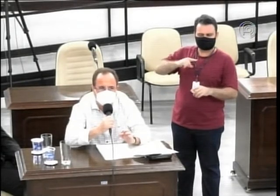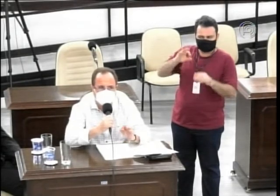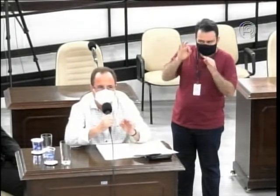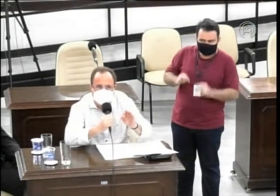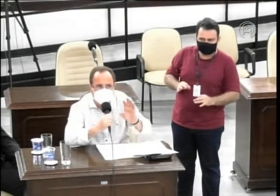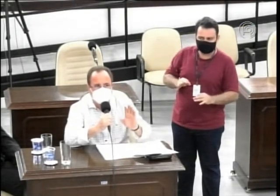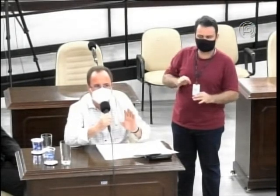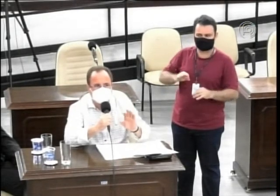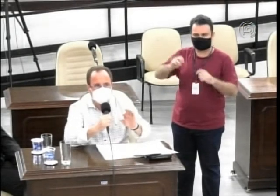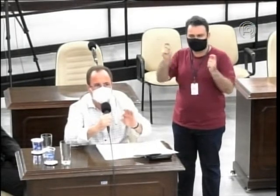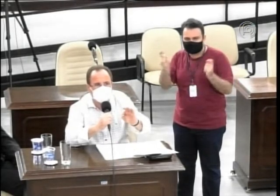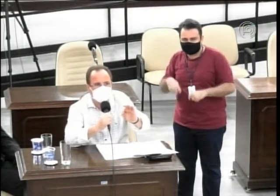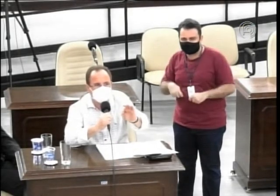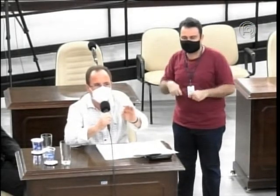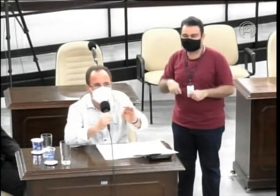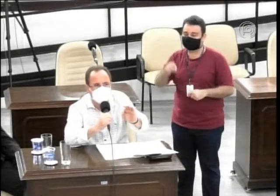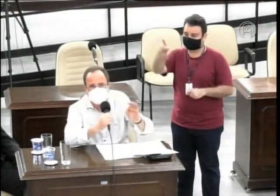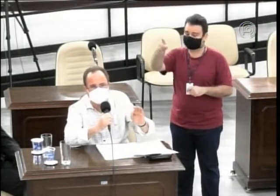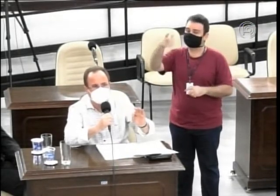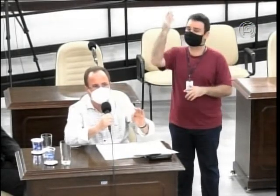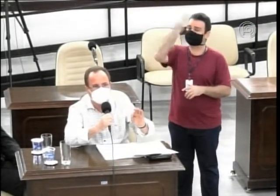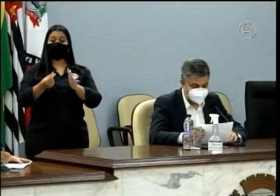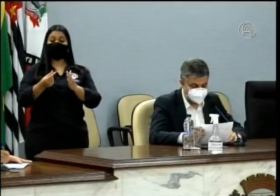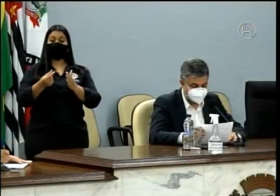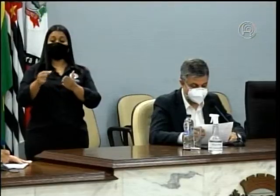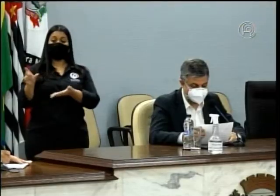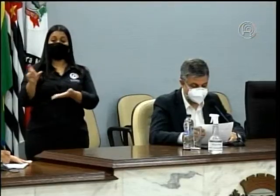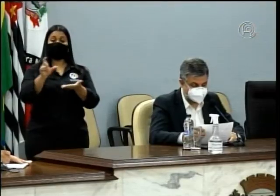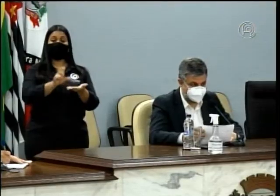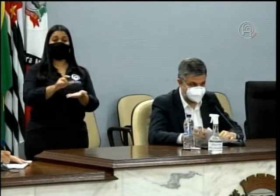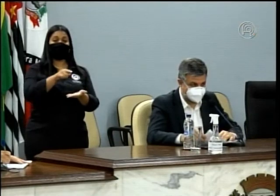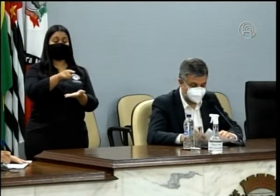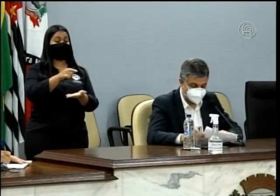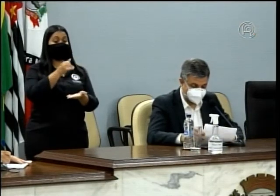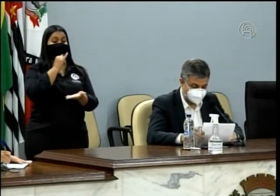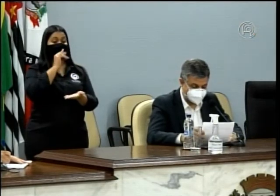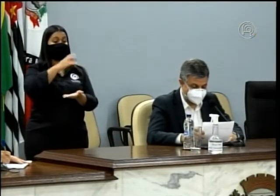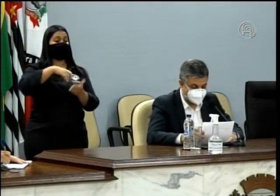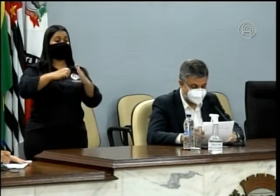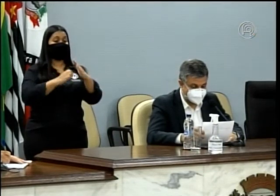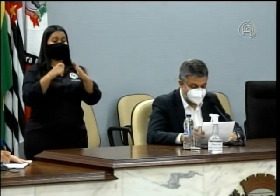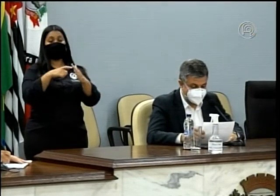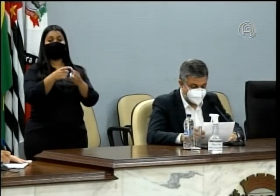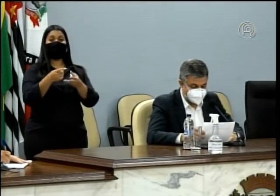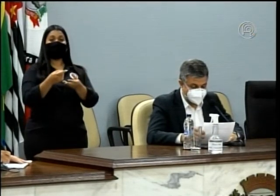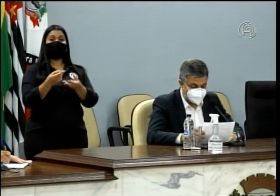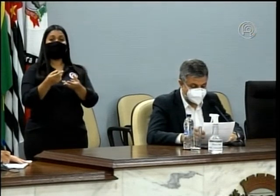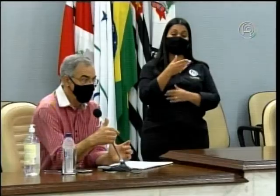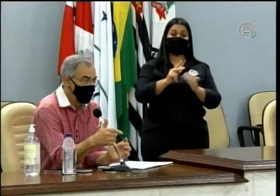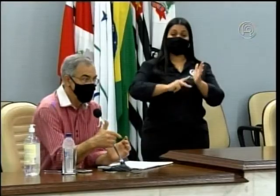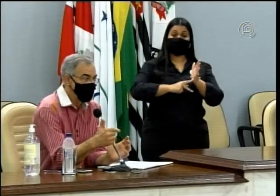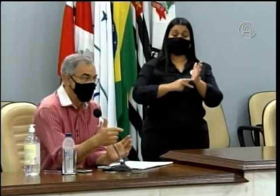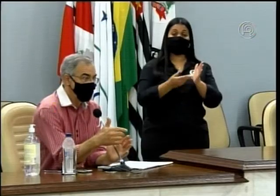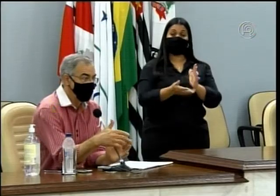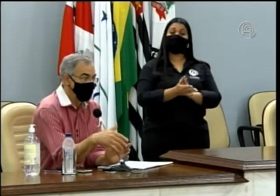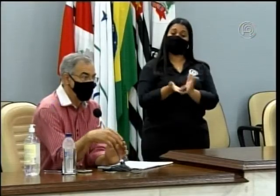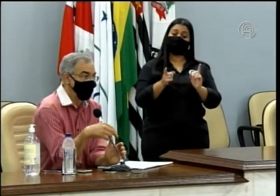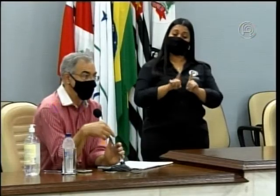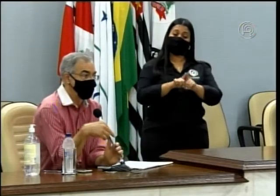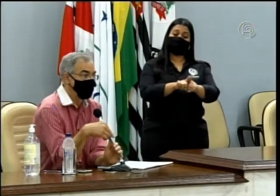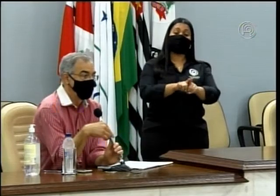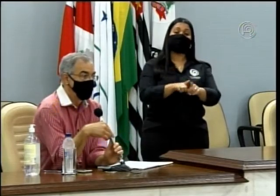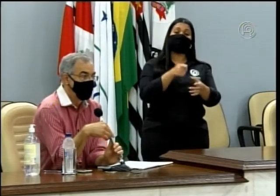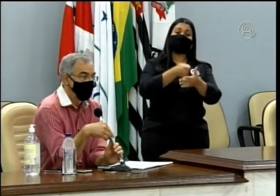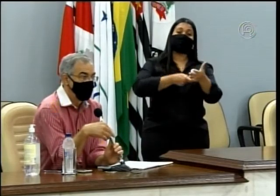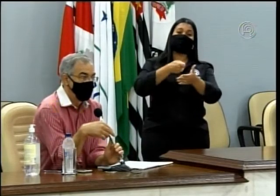guarda vinculados a contratos com a Prefeitura. O presidente da SEI, vereador João Paulo Rilo, do PSOL, e o presidente do